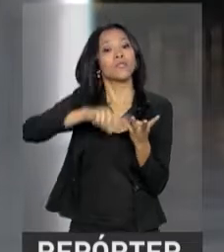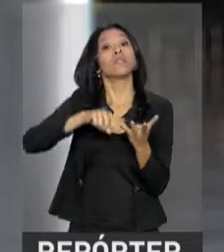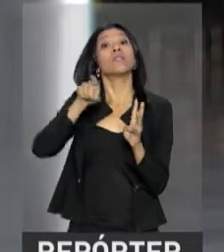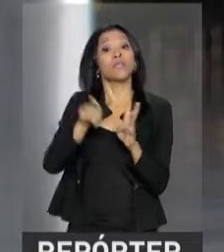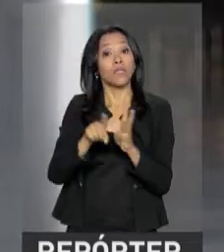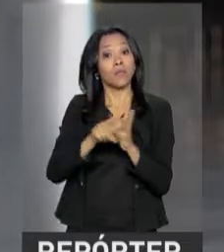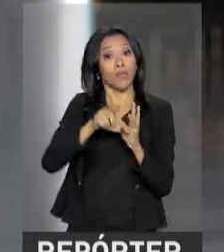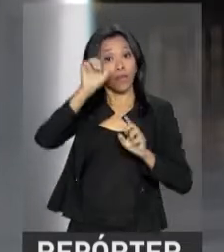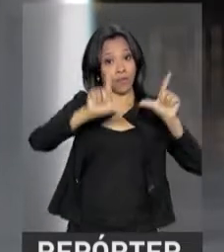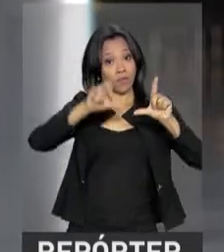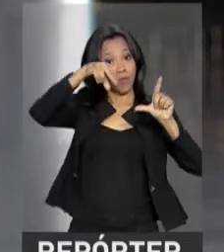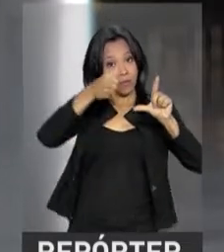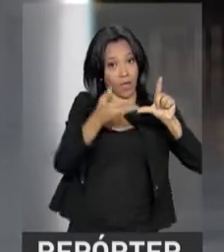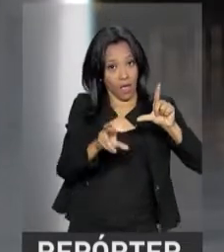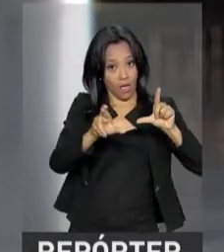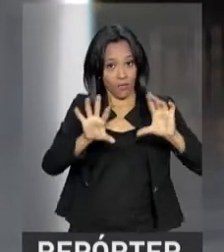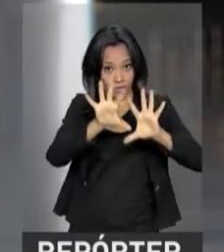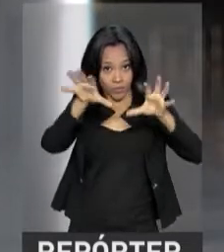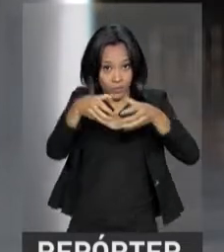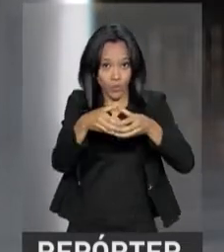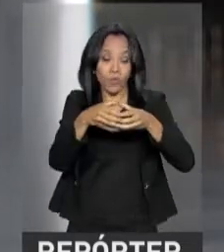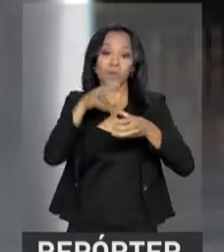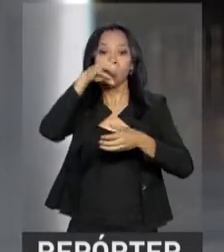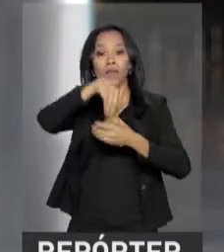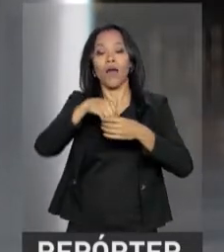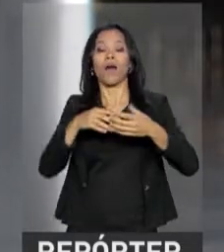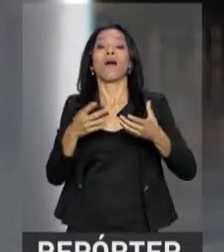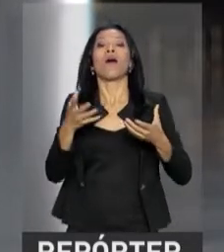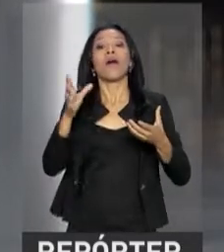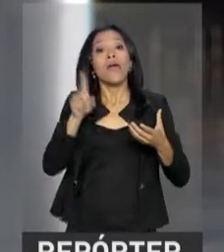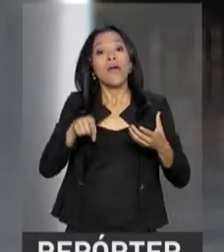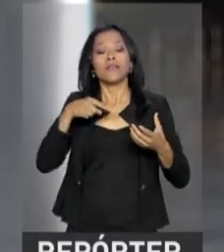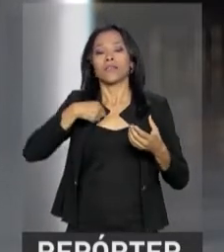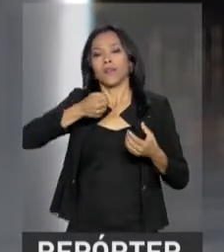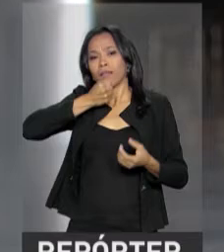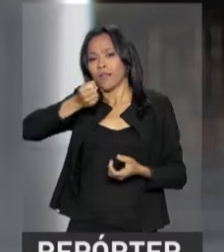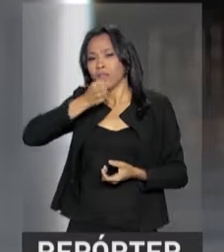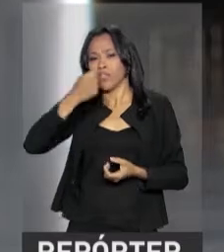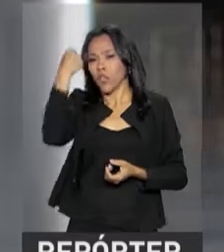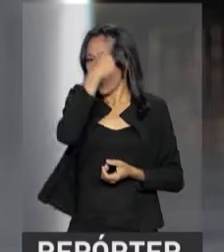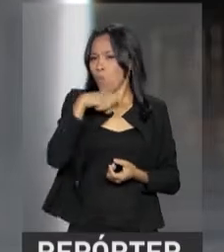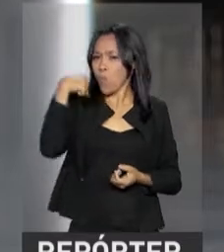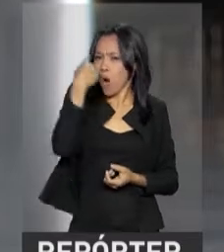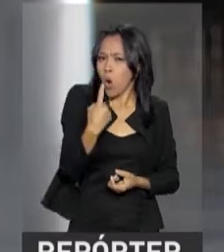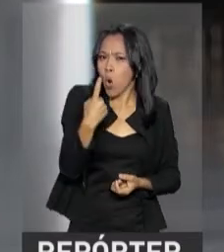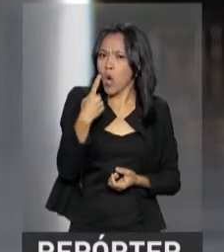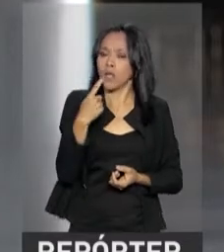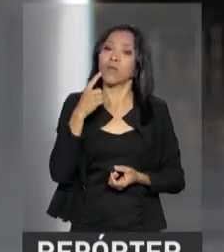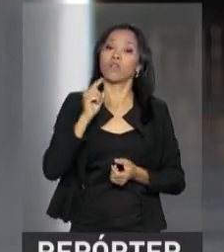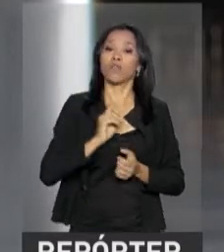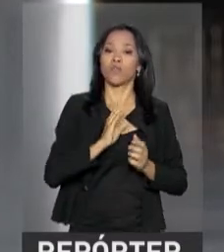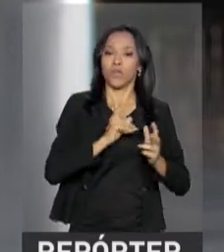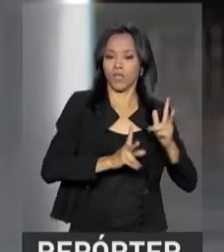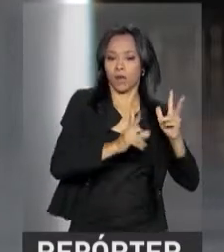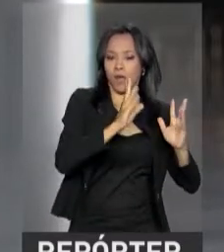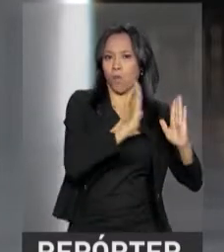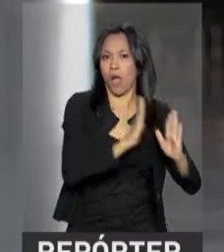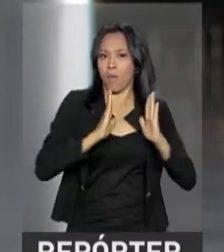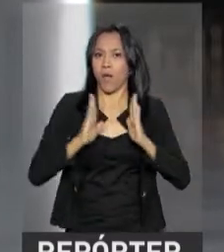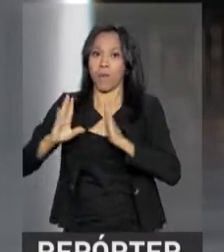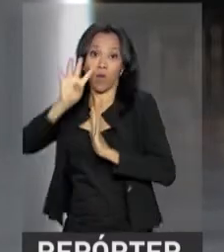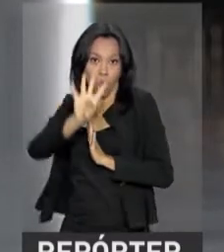tv nbr nessa entrevista que teve em mente uma hora de duração e foi dividida em quatro blocos o presidente falou sobre